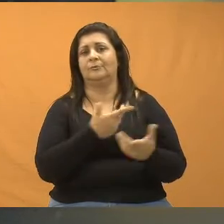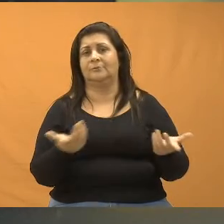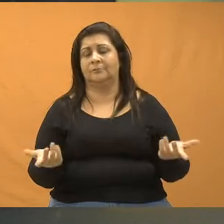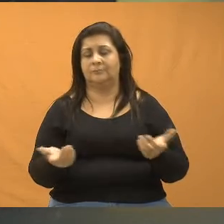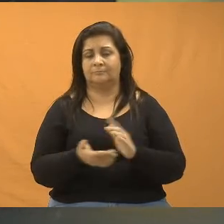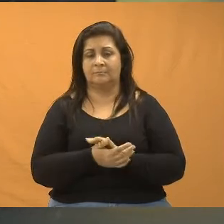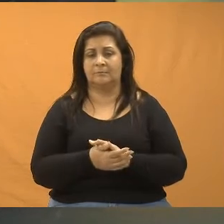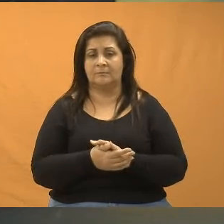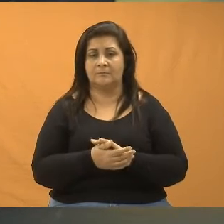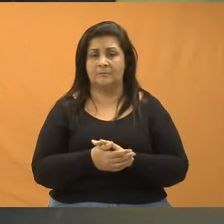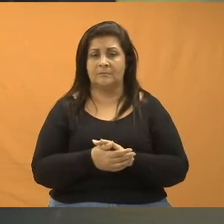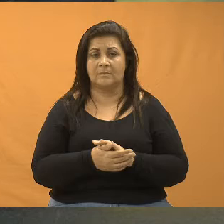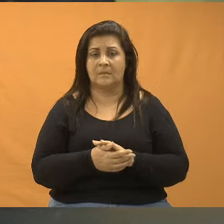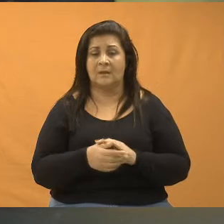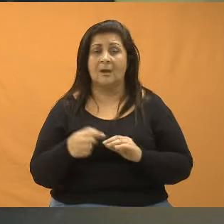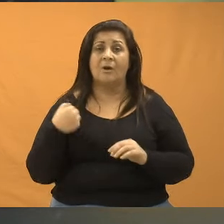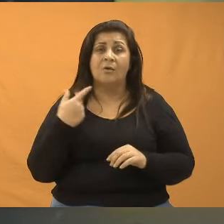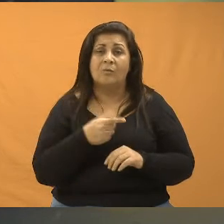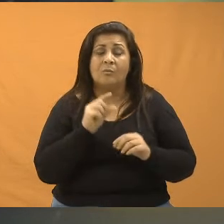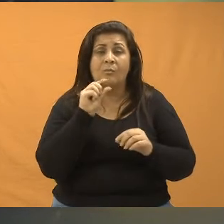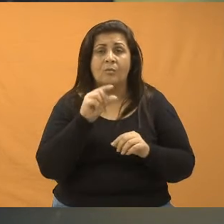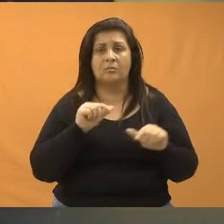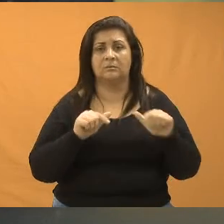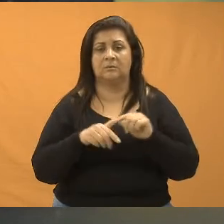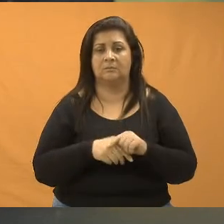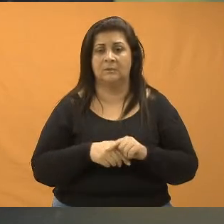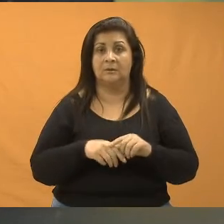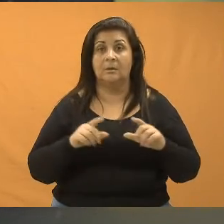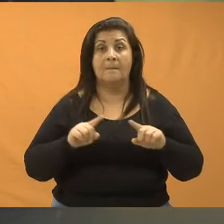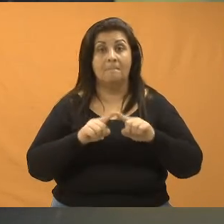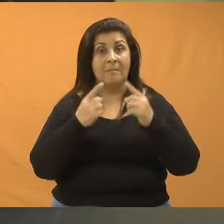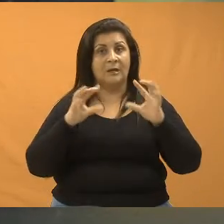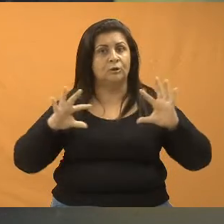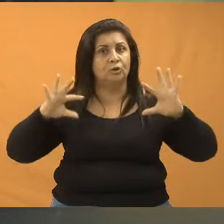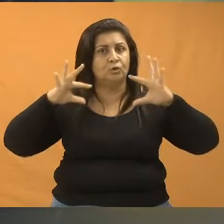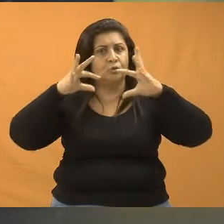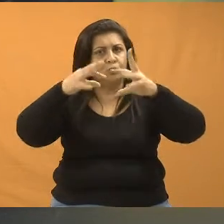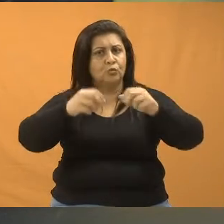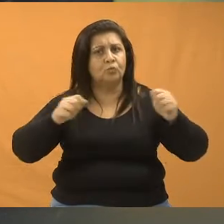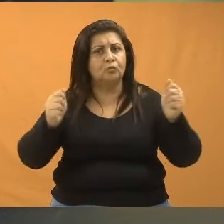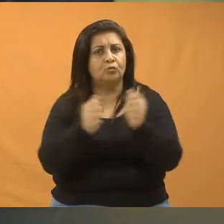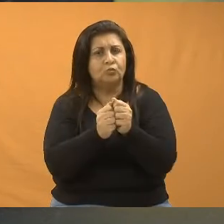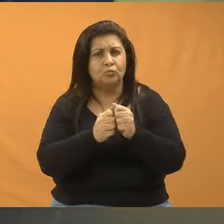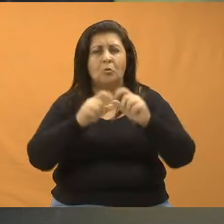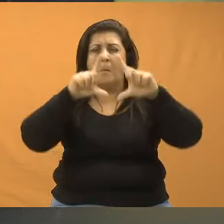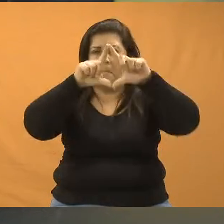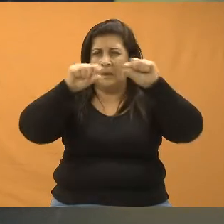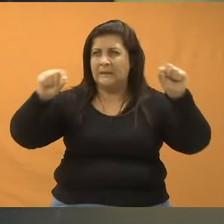a força-tarefa nossa aqui é muito pequena. Então, se a gente juntar esforço, mexer lá em Brasília,